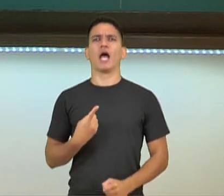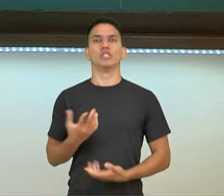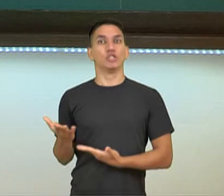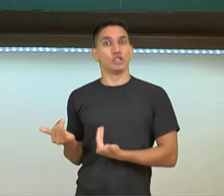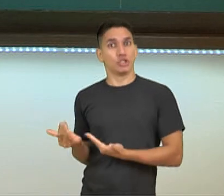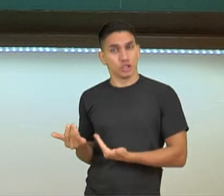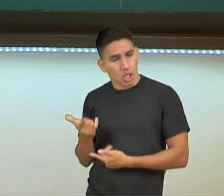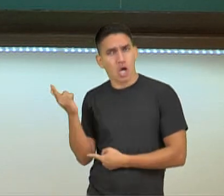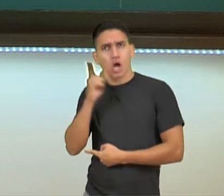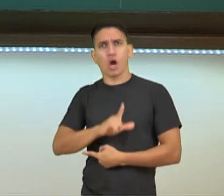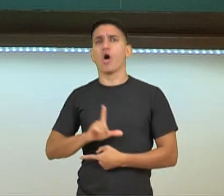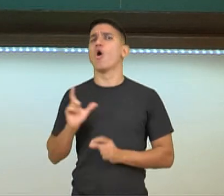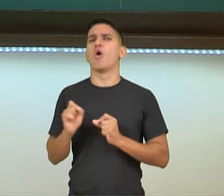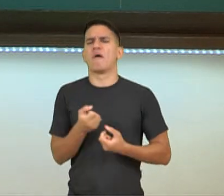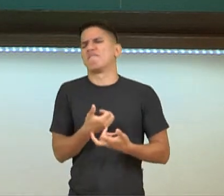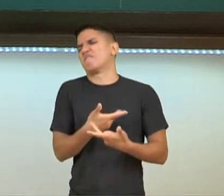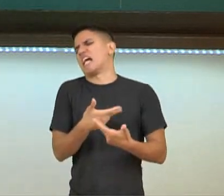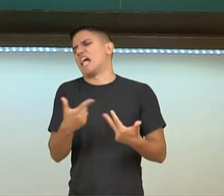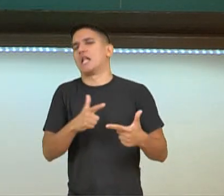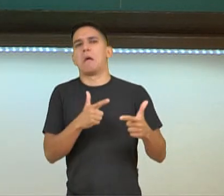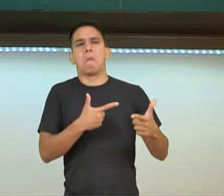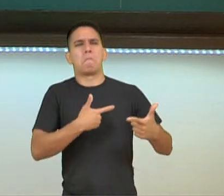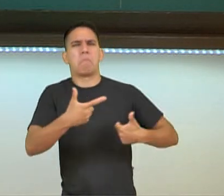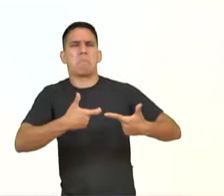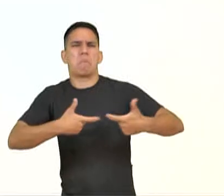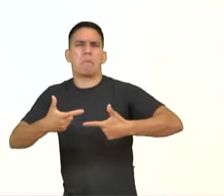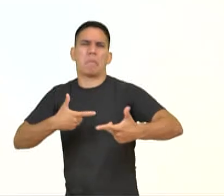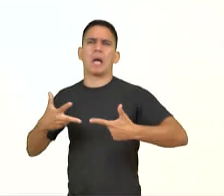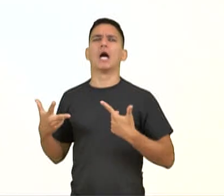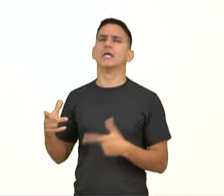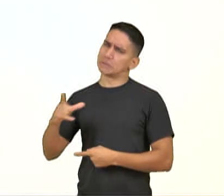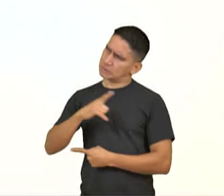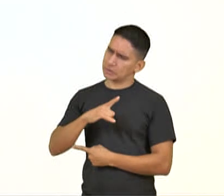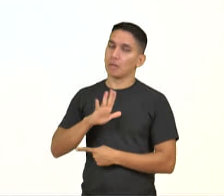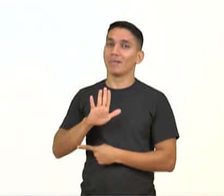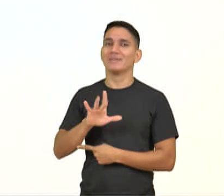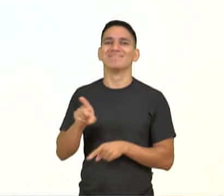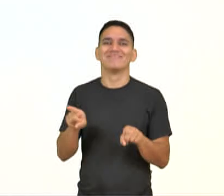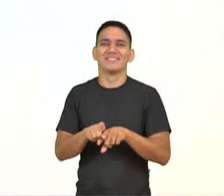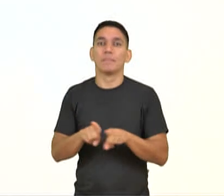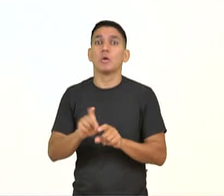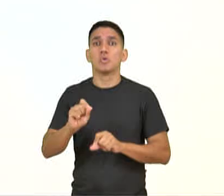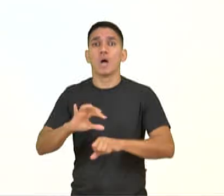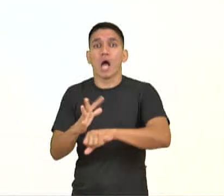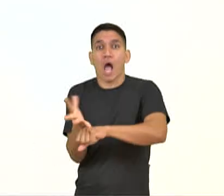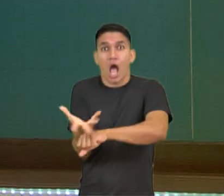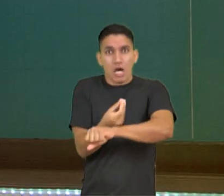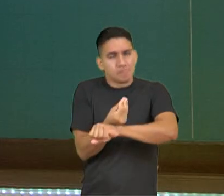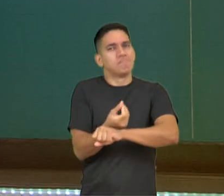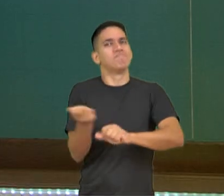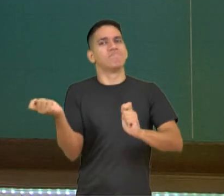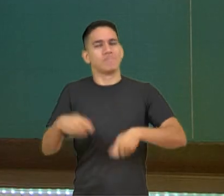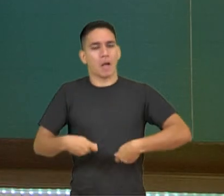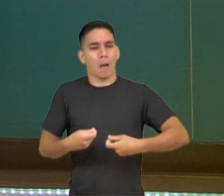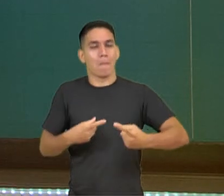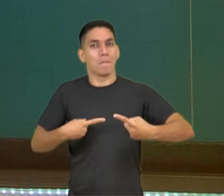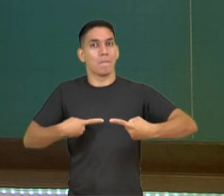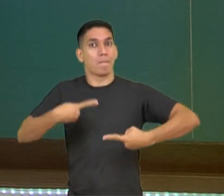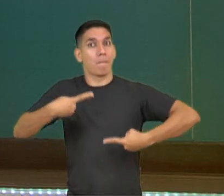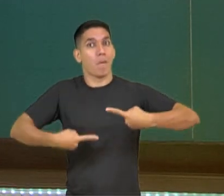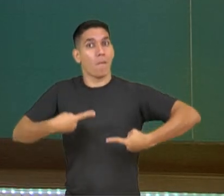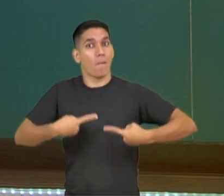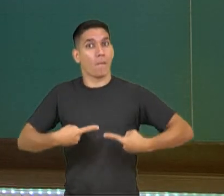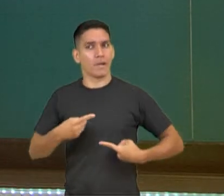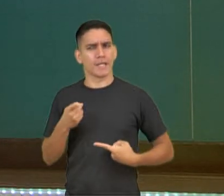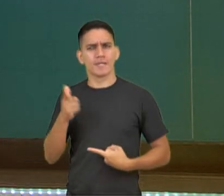conseguiu ganhar inúmeras batalhas, mas ele também tinha uma grande habilidade política. Ele conseguia